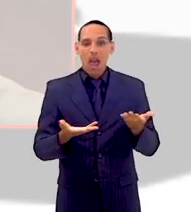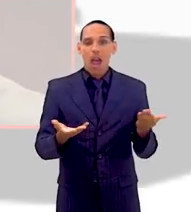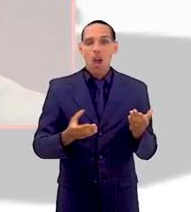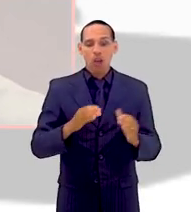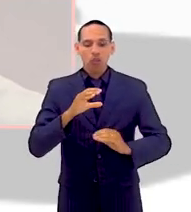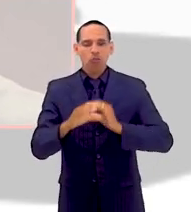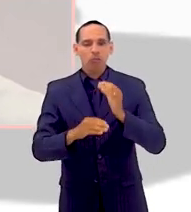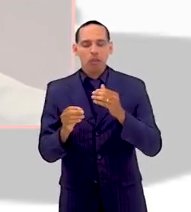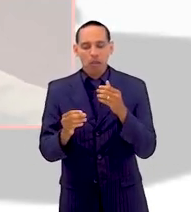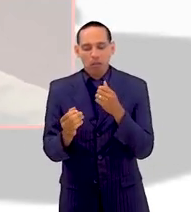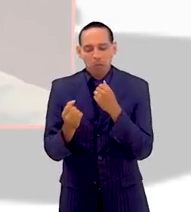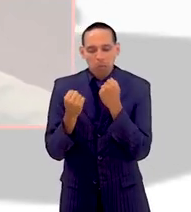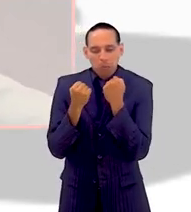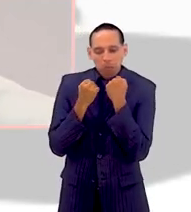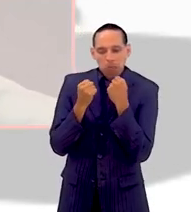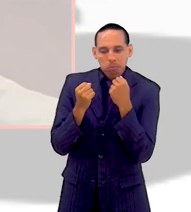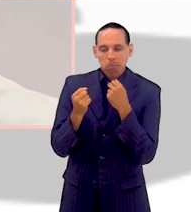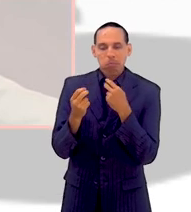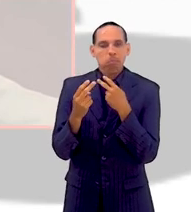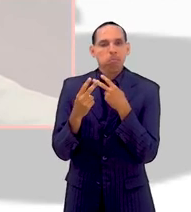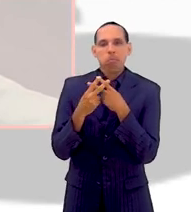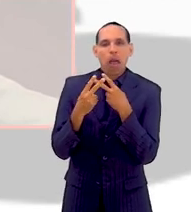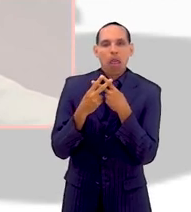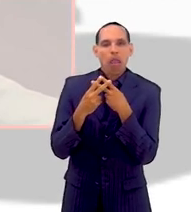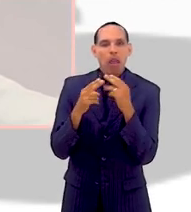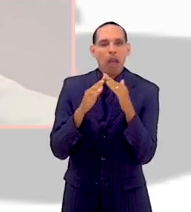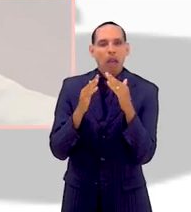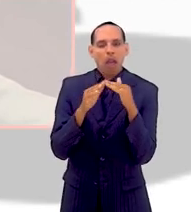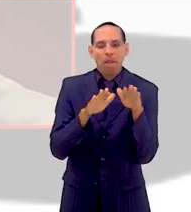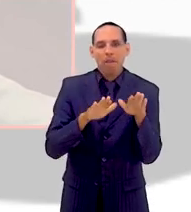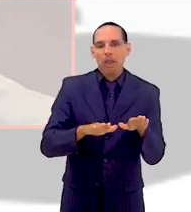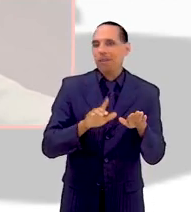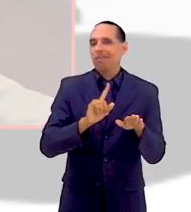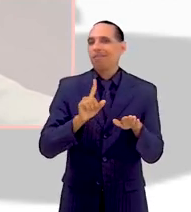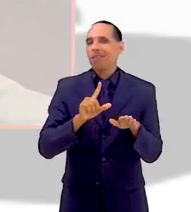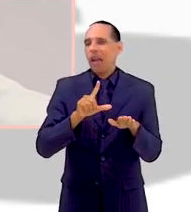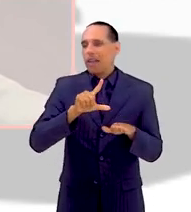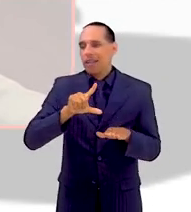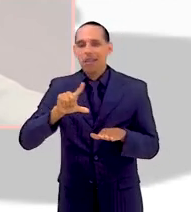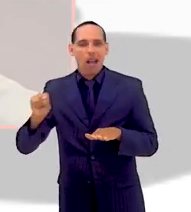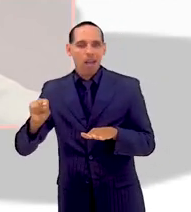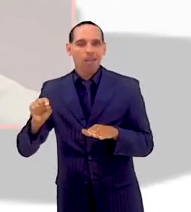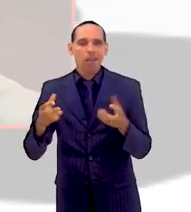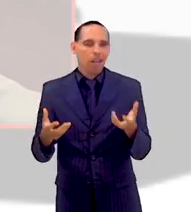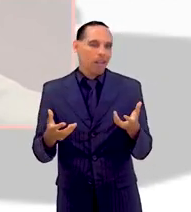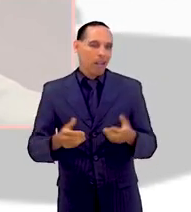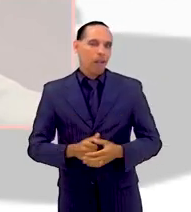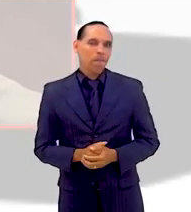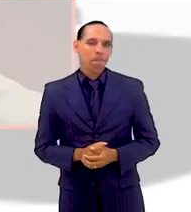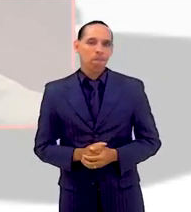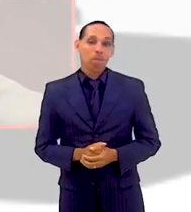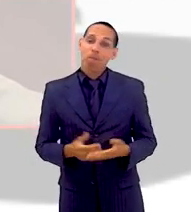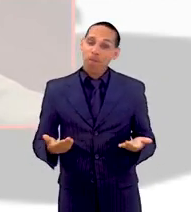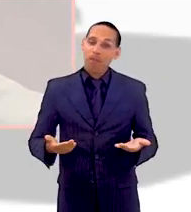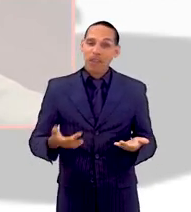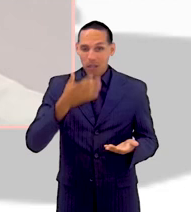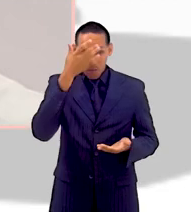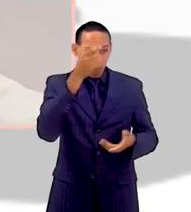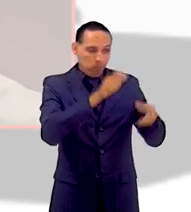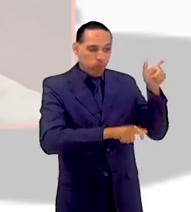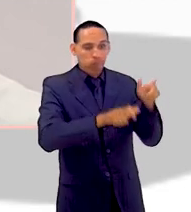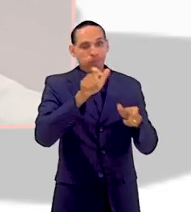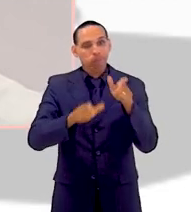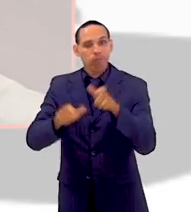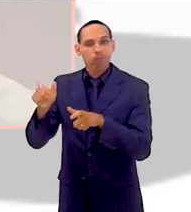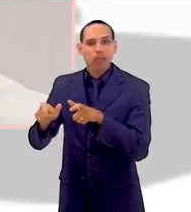ciclo de reclusão em função da doença, em função da pandemia, e que propiciou que as pessoas, depois